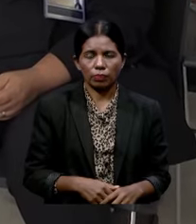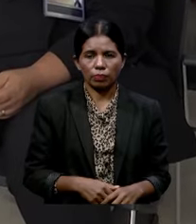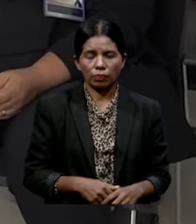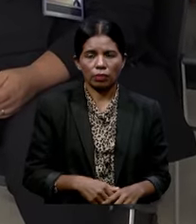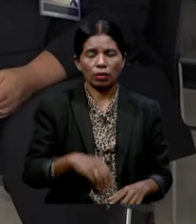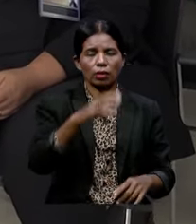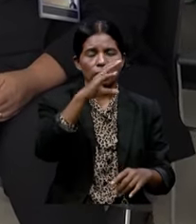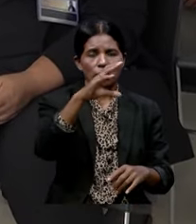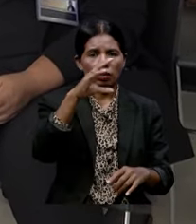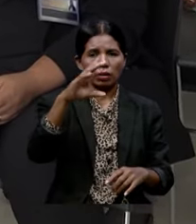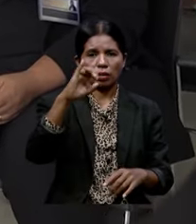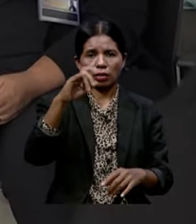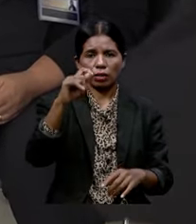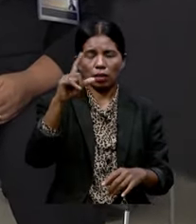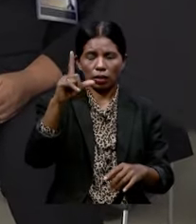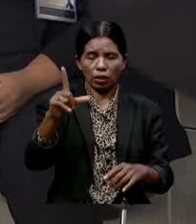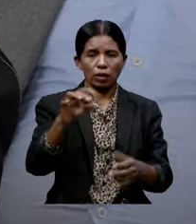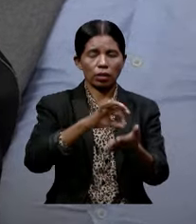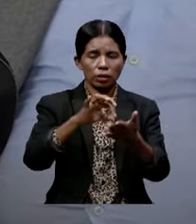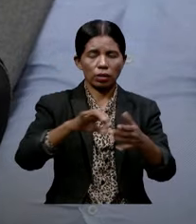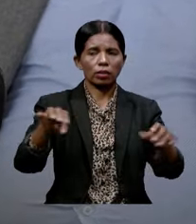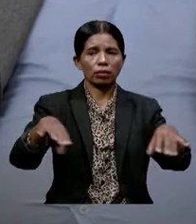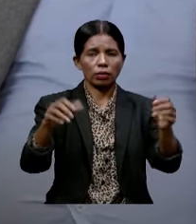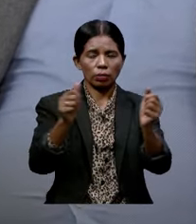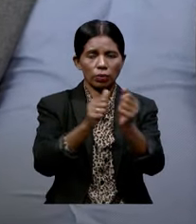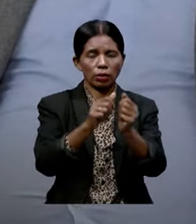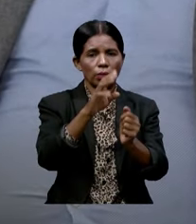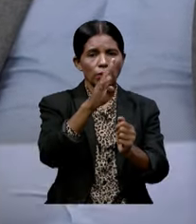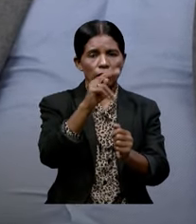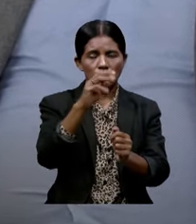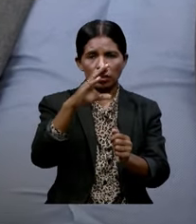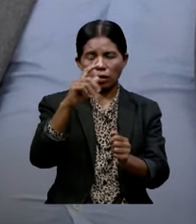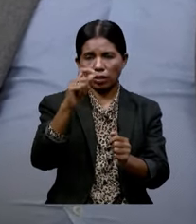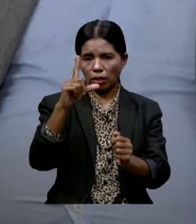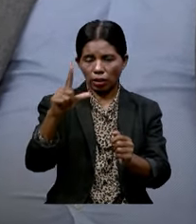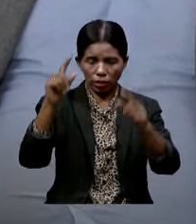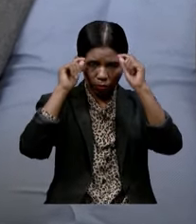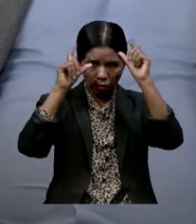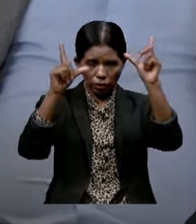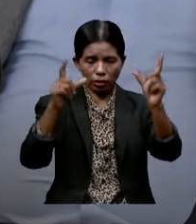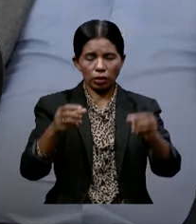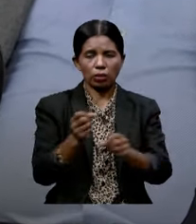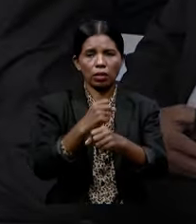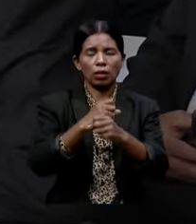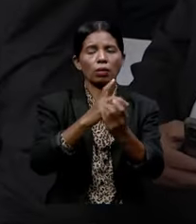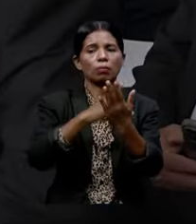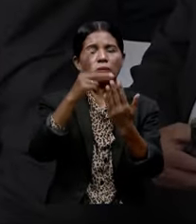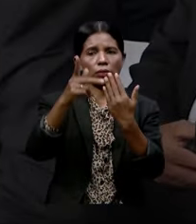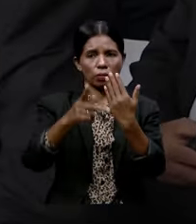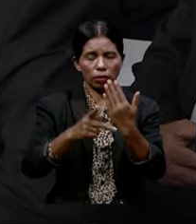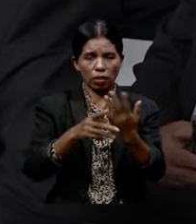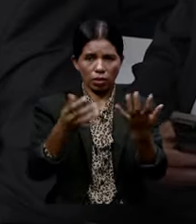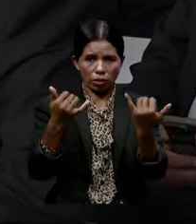Camera Comercio Industria Timor-Leste asina acordo ho Banco Nasional Comercio Timor-Leste tersane atu financia programa Demoplot nebe